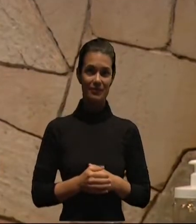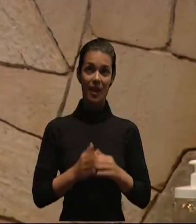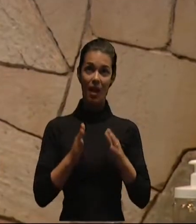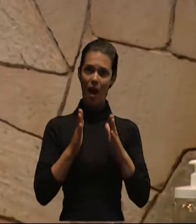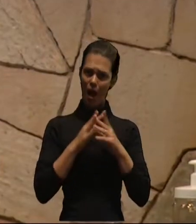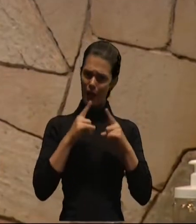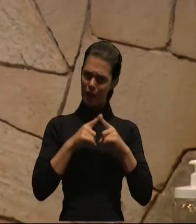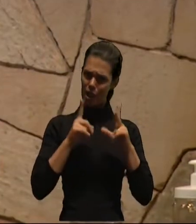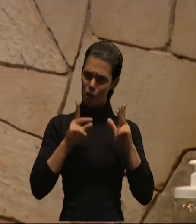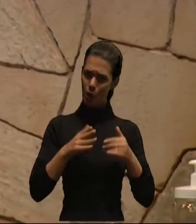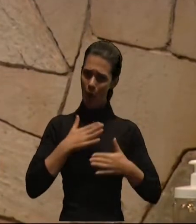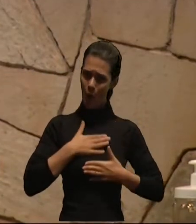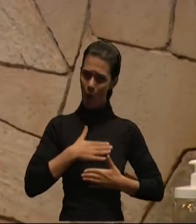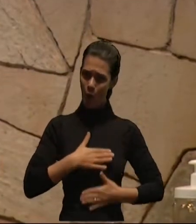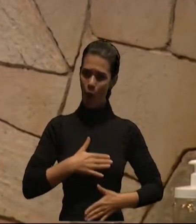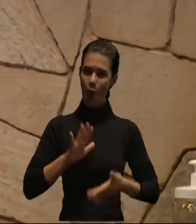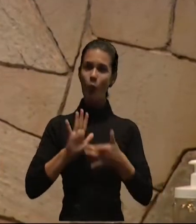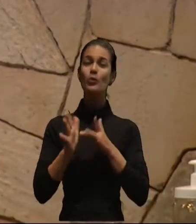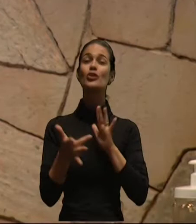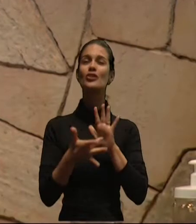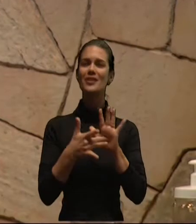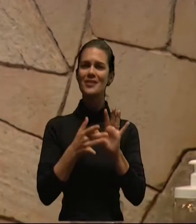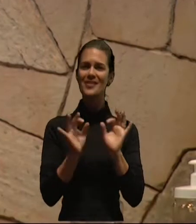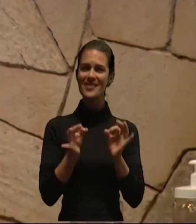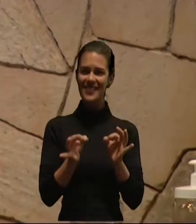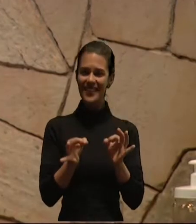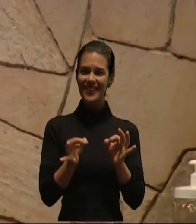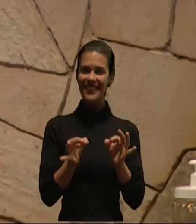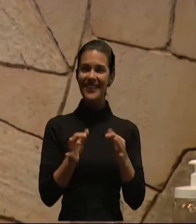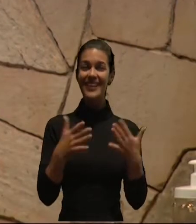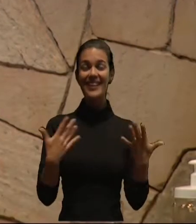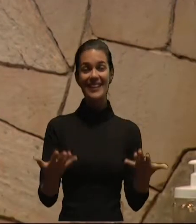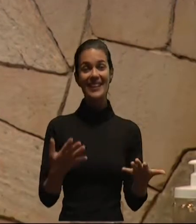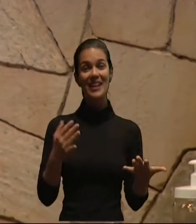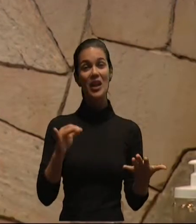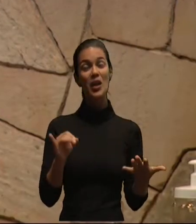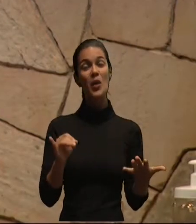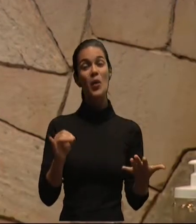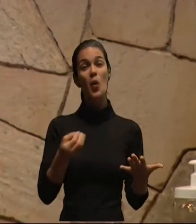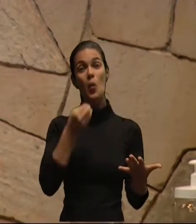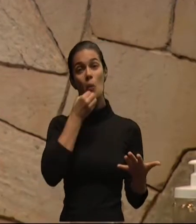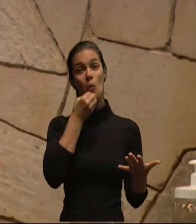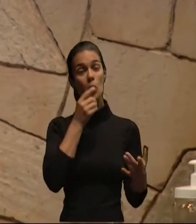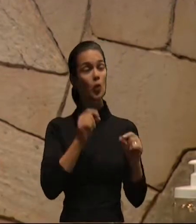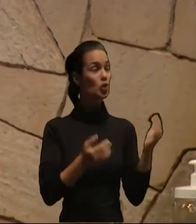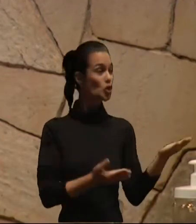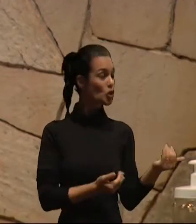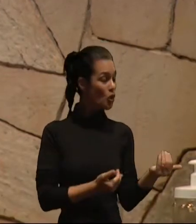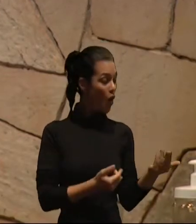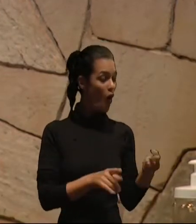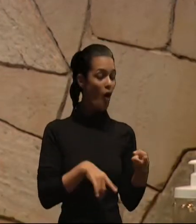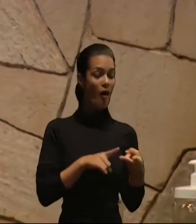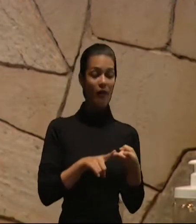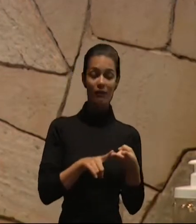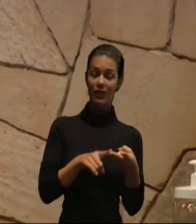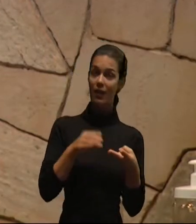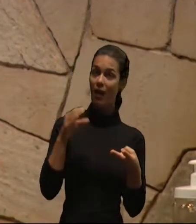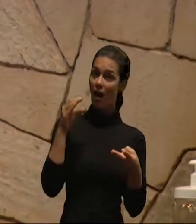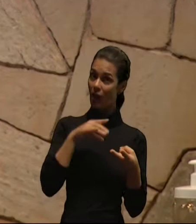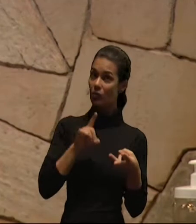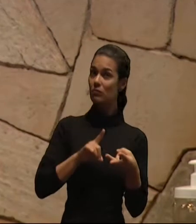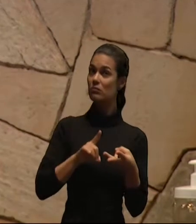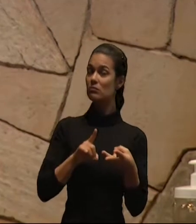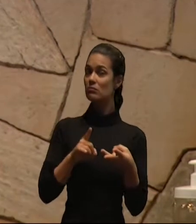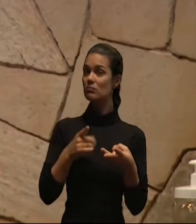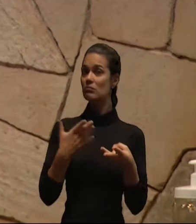Cristo é esta oportunidade que estamos tendo aqui de jovens, adultos e algumas pessoas mais experientes, de estarmos todos